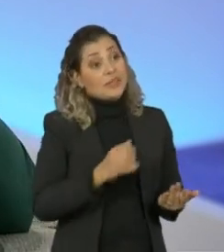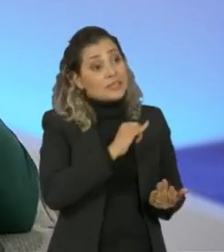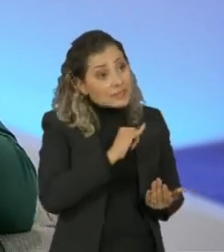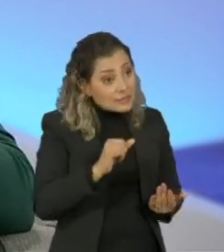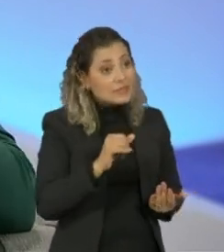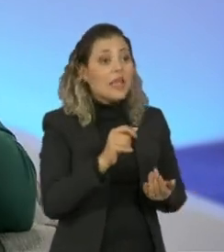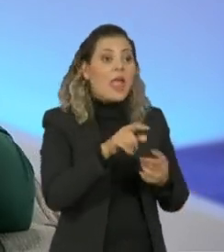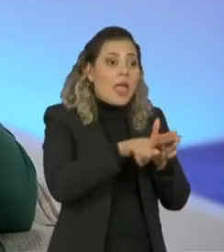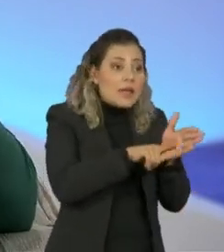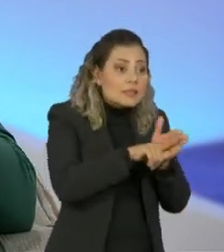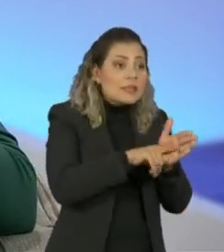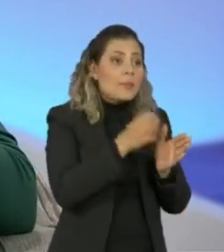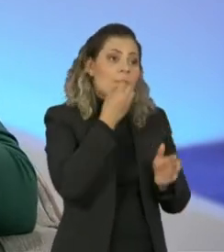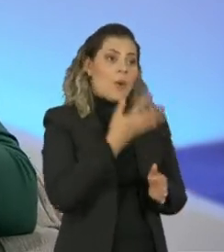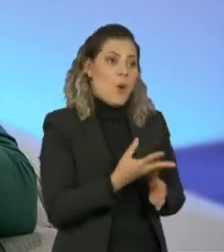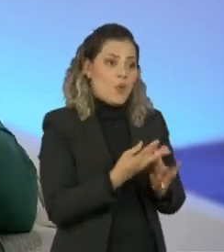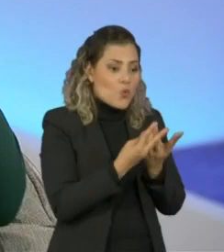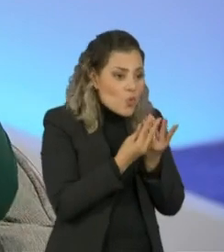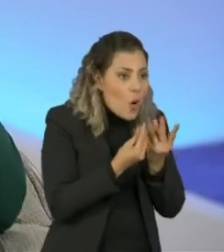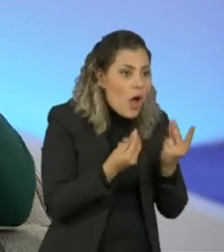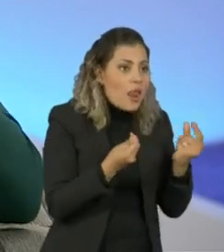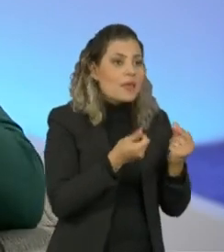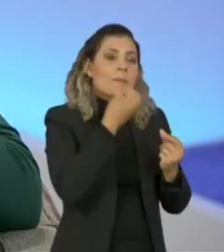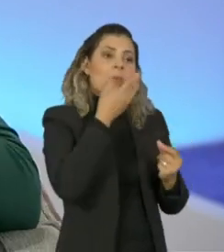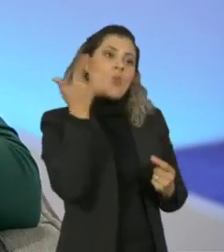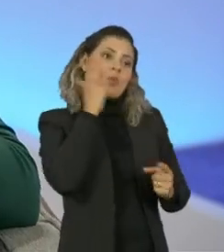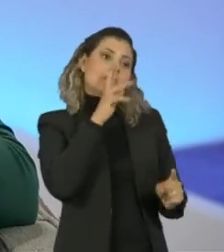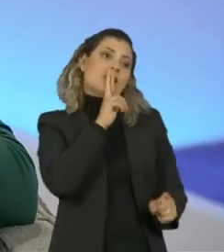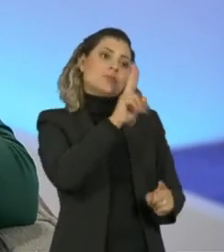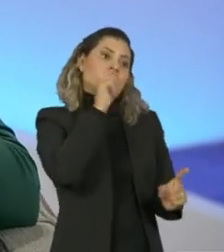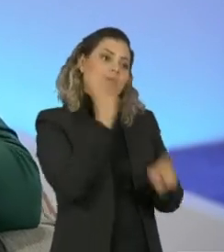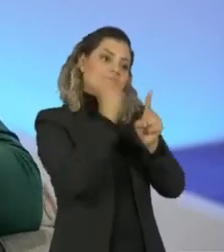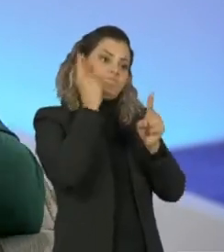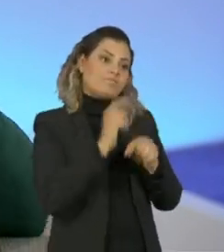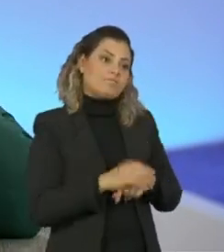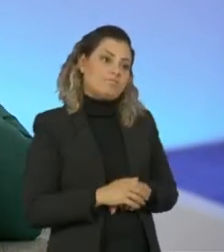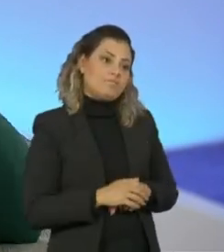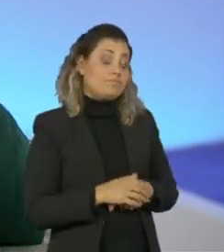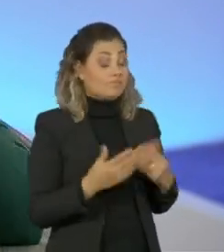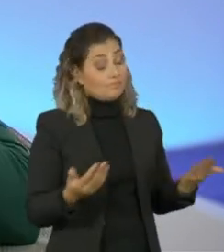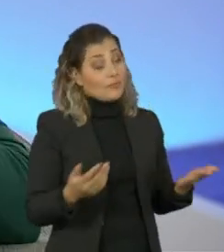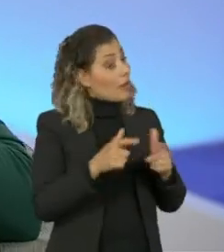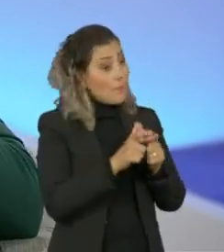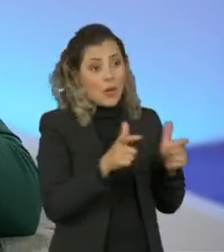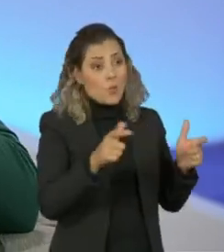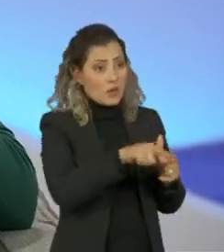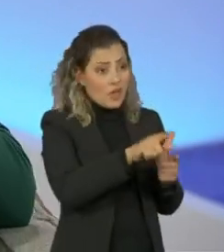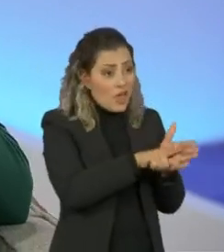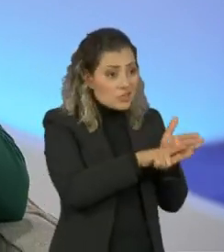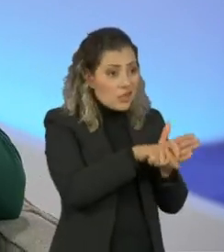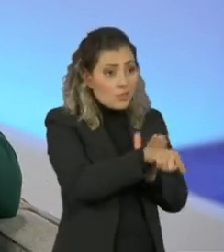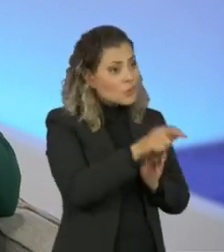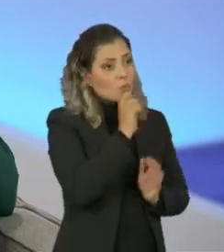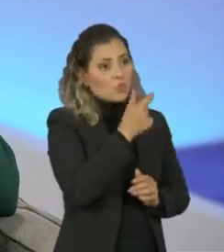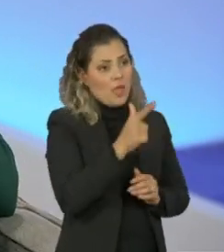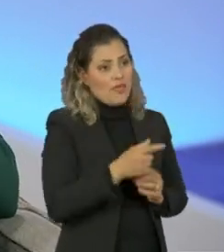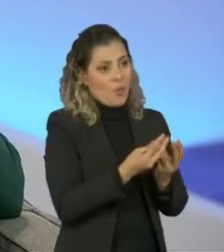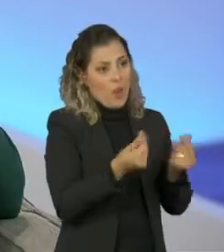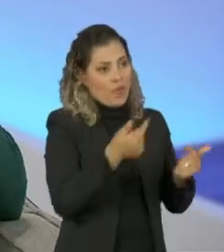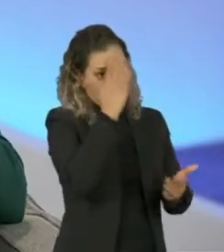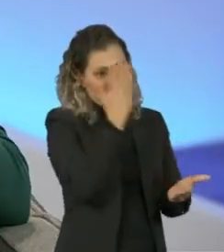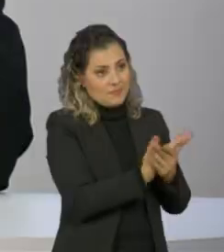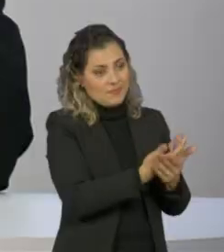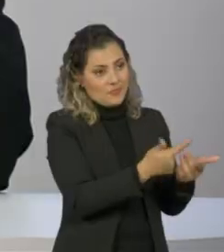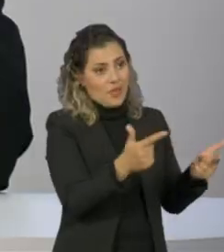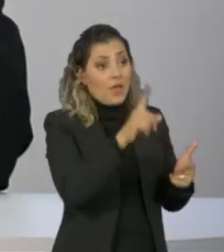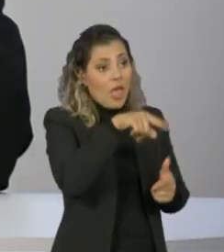for bom o suficiente, se ele for sensível o suficiente para detectar os anticorpos no seu sangue, o que a maioria desses testes rápidos de farmácia não é, eles